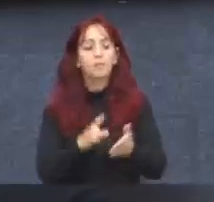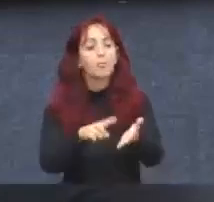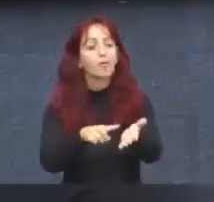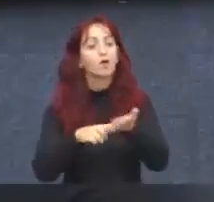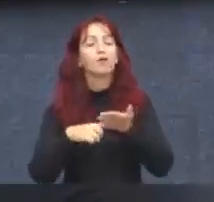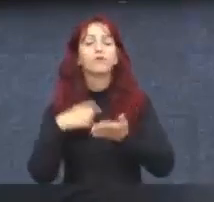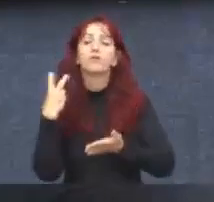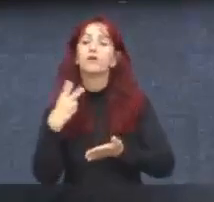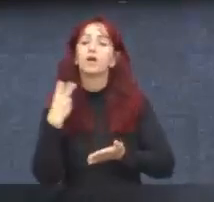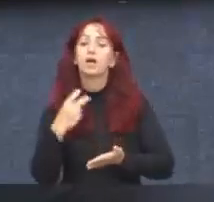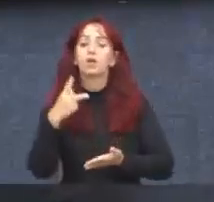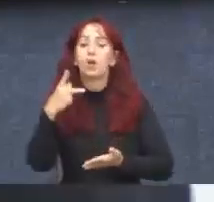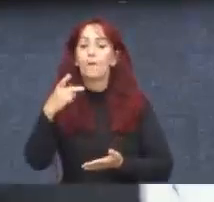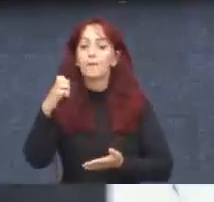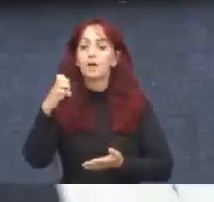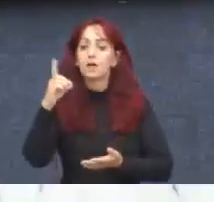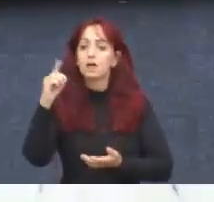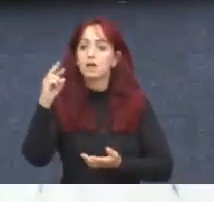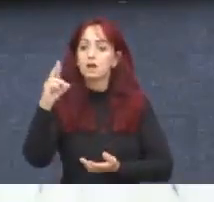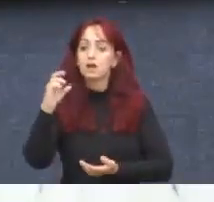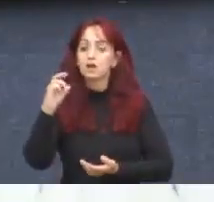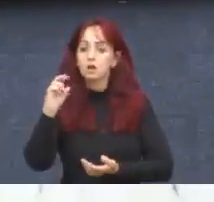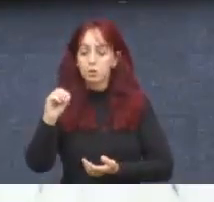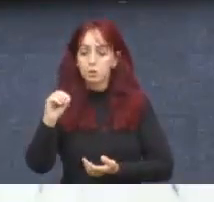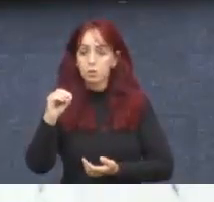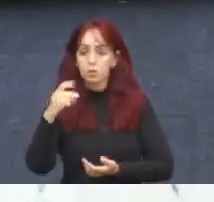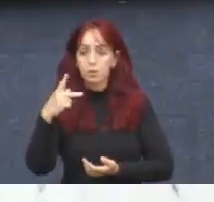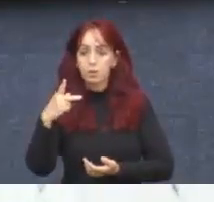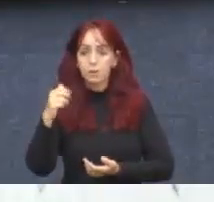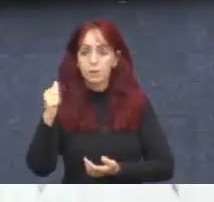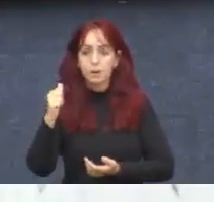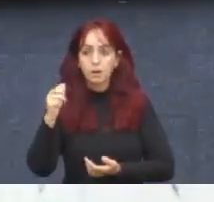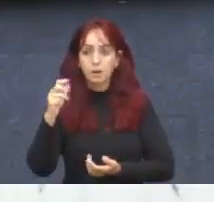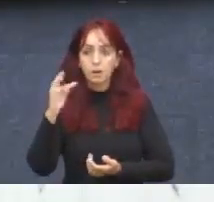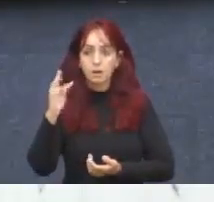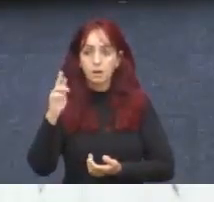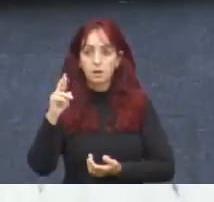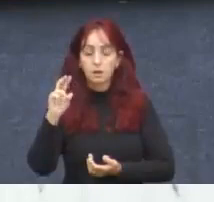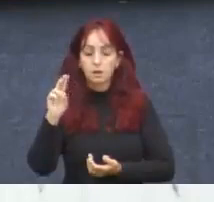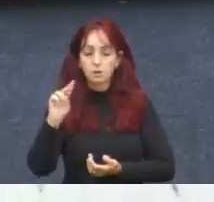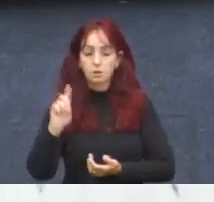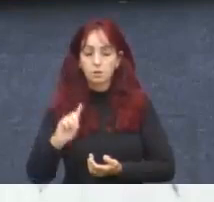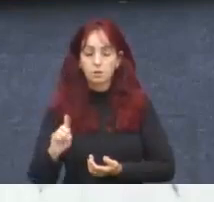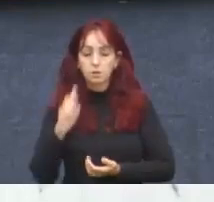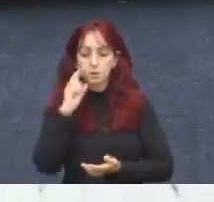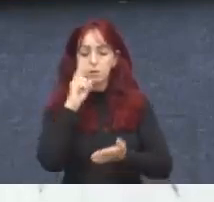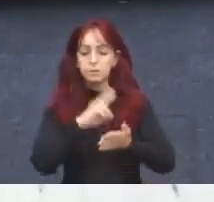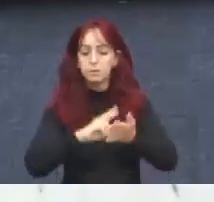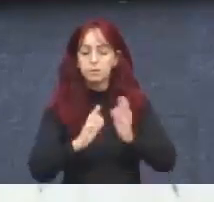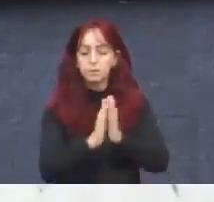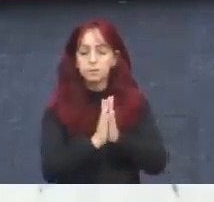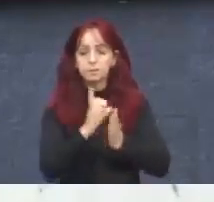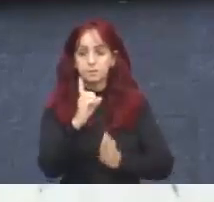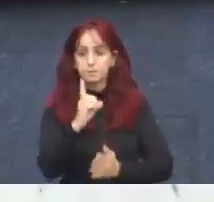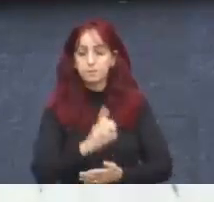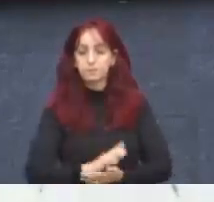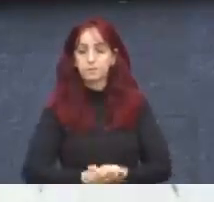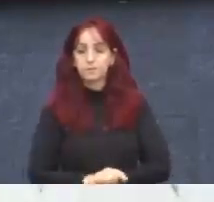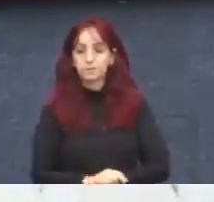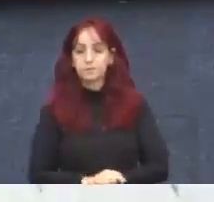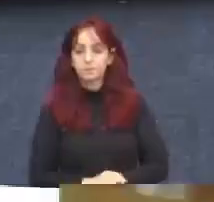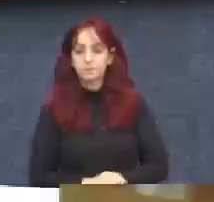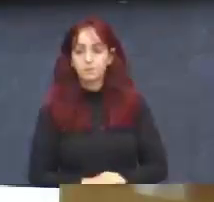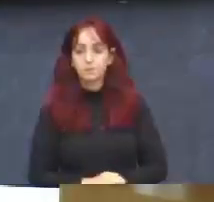o vereador Pedro Patrus para fazer a leitura de um versículo das Sagradas Escrituras.